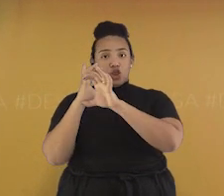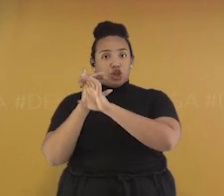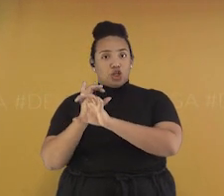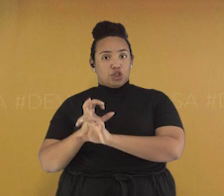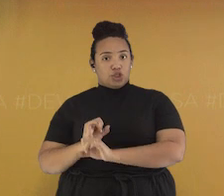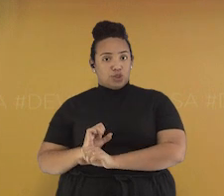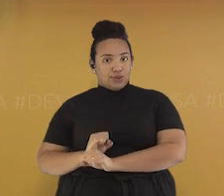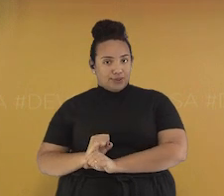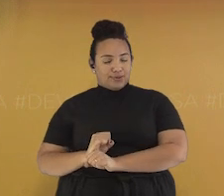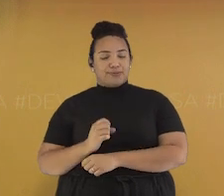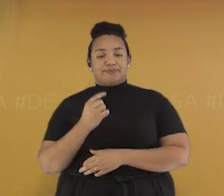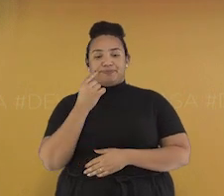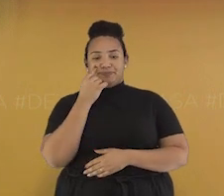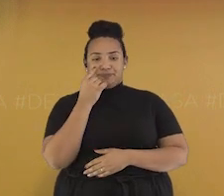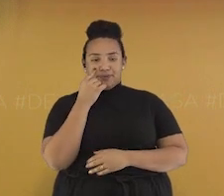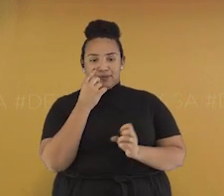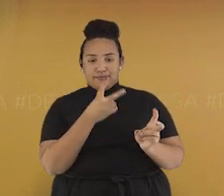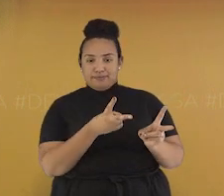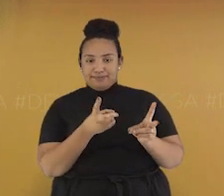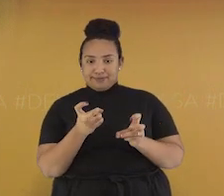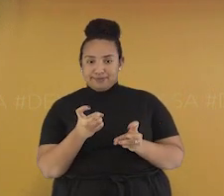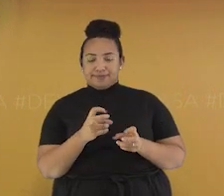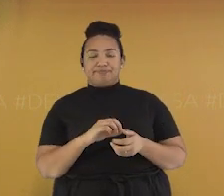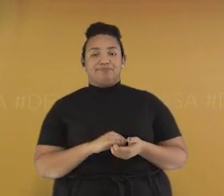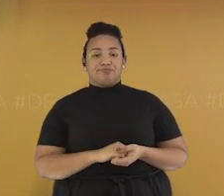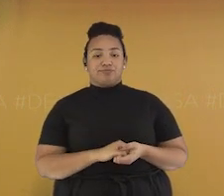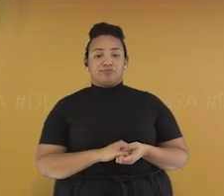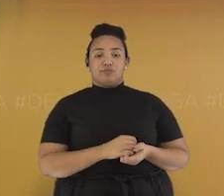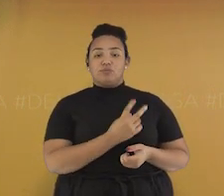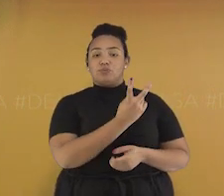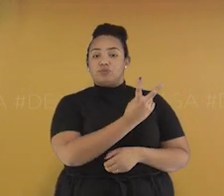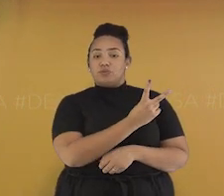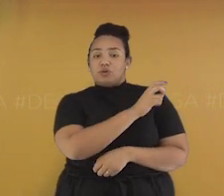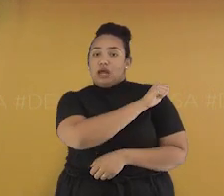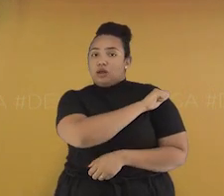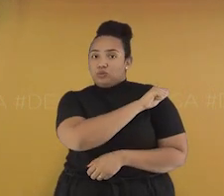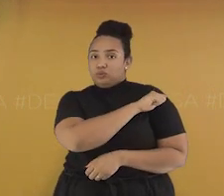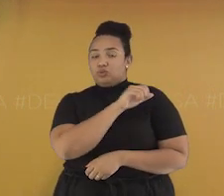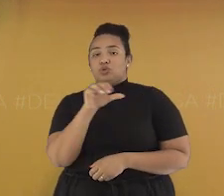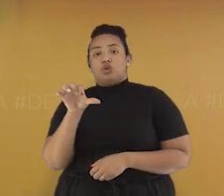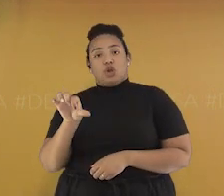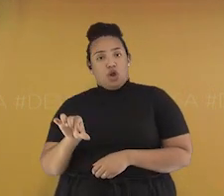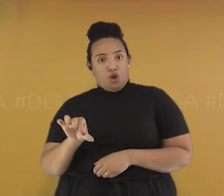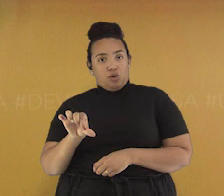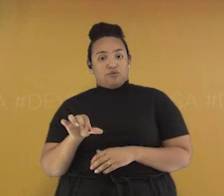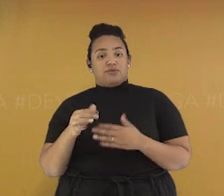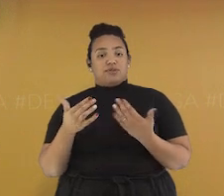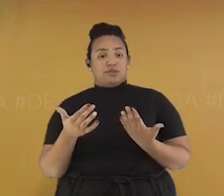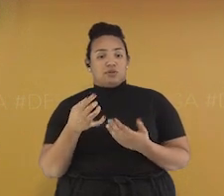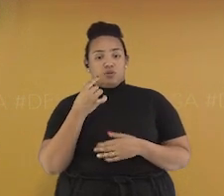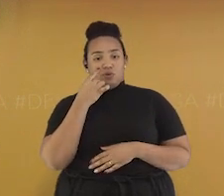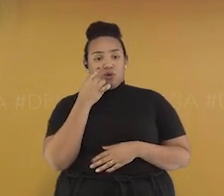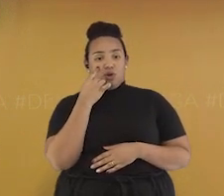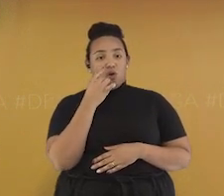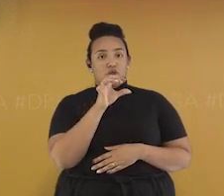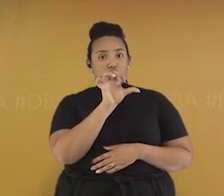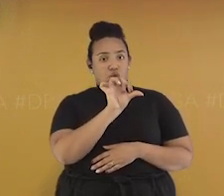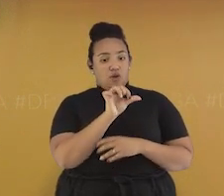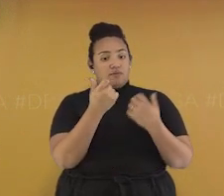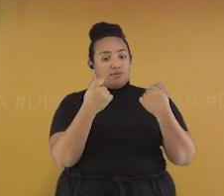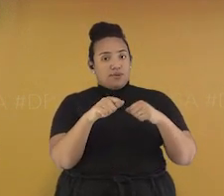você pode perceber, dois alunos tiraram a nota 9. Portanto, o 9 deve